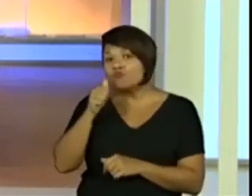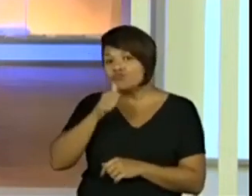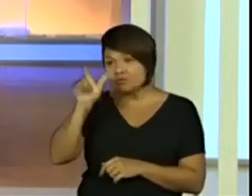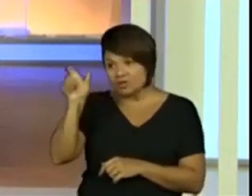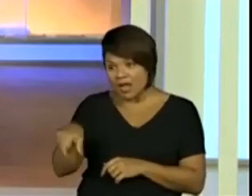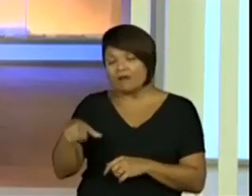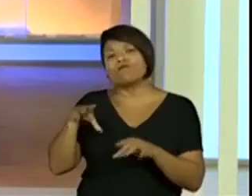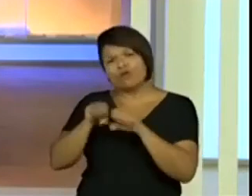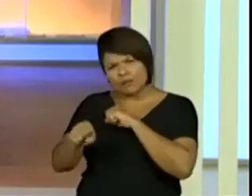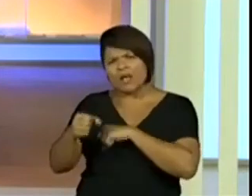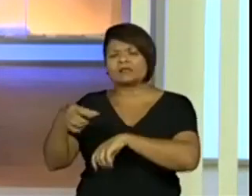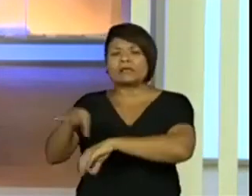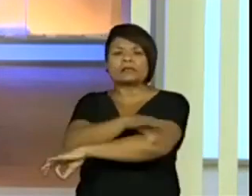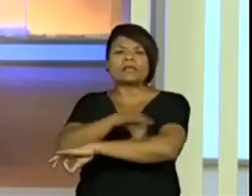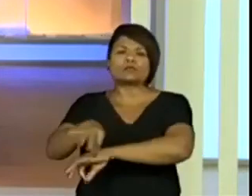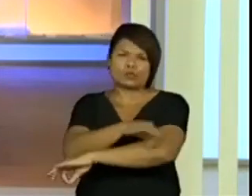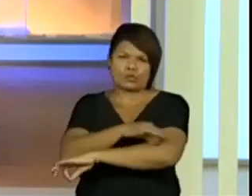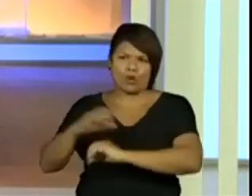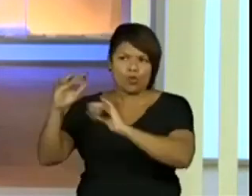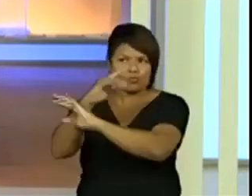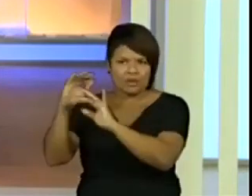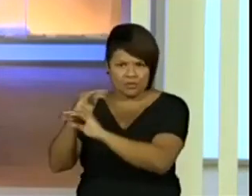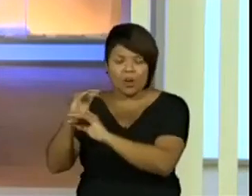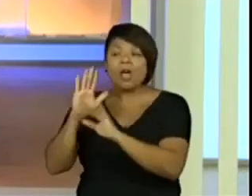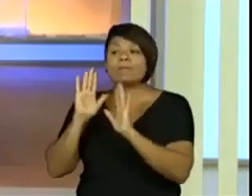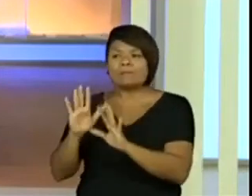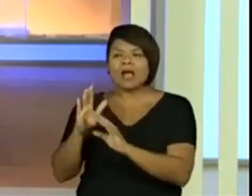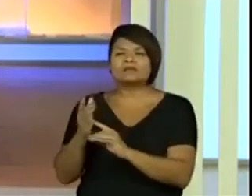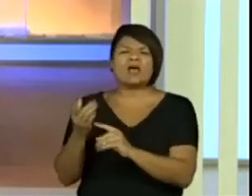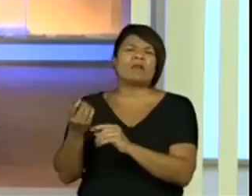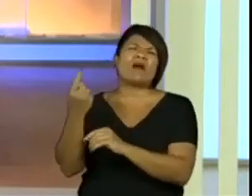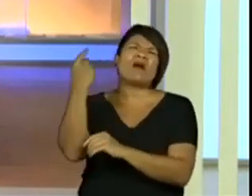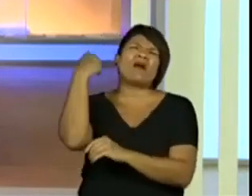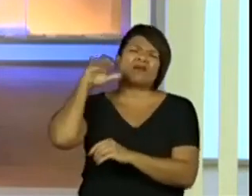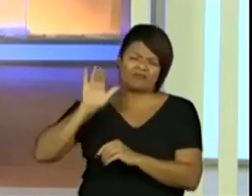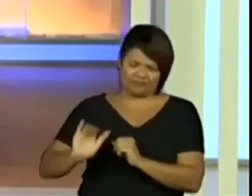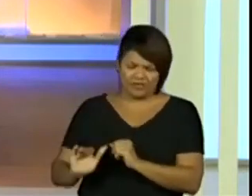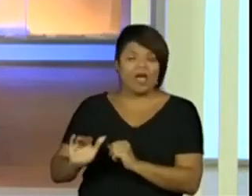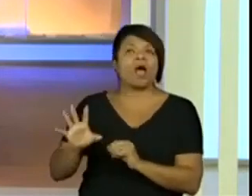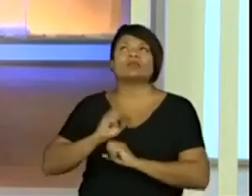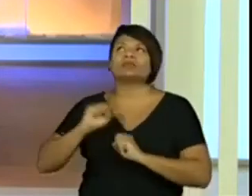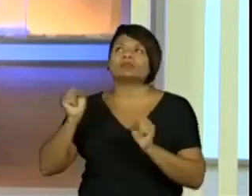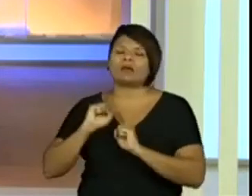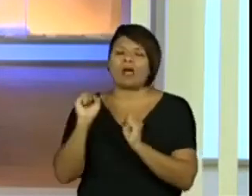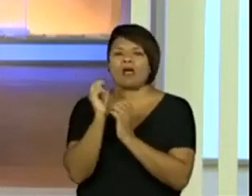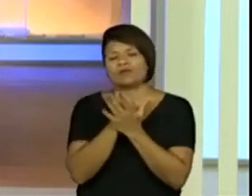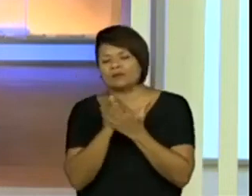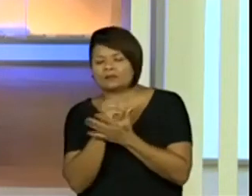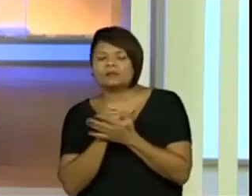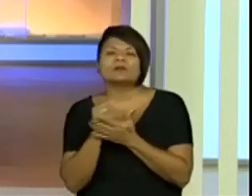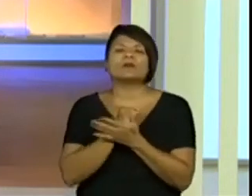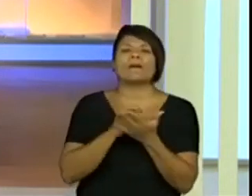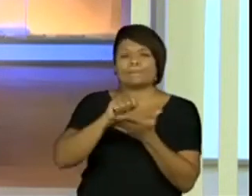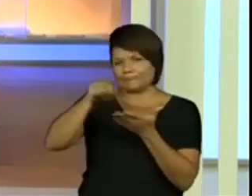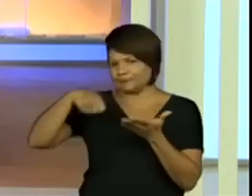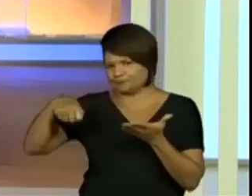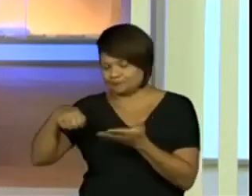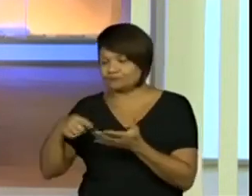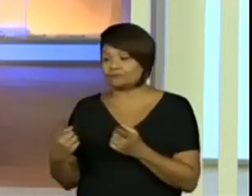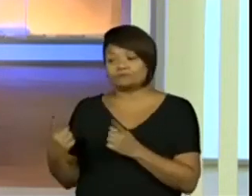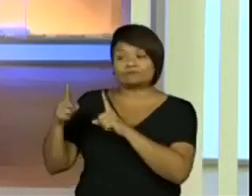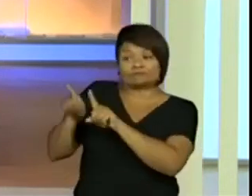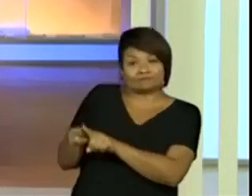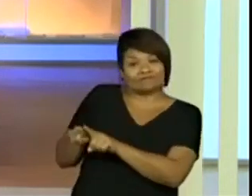arquitetura e urbanismo, desde lá da infância, ela já adorava desenhar, rabiscar, enfim. E as duas